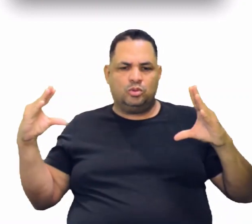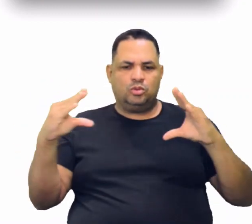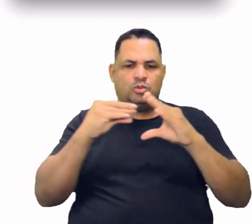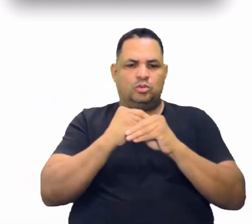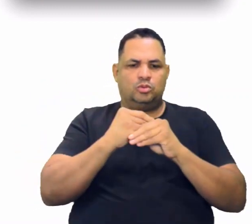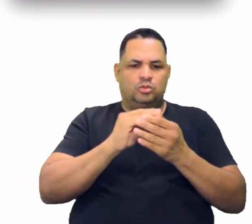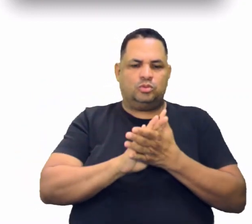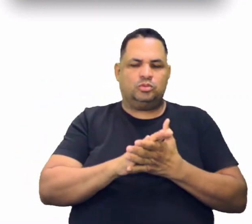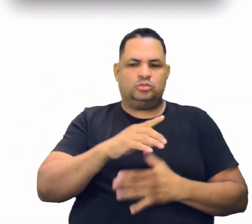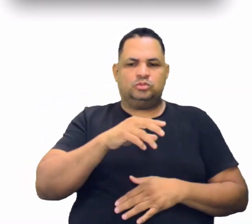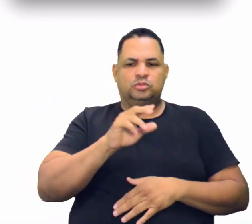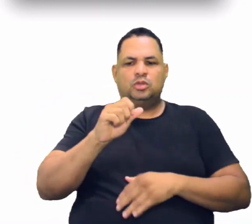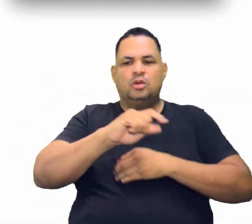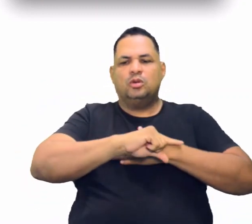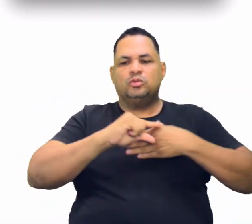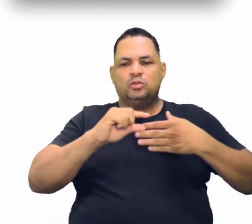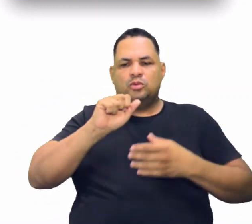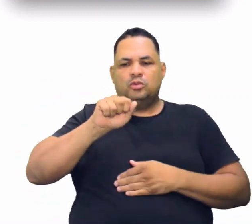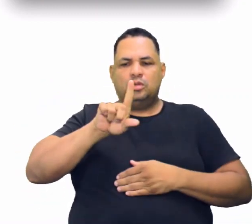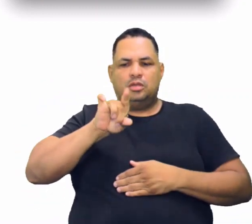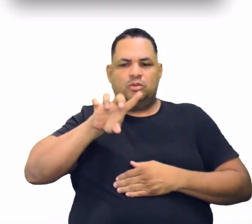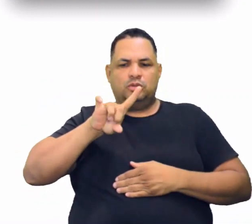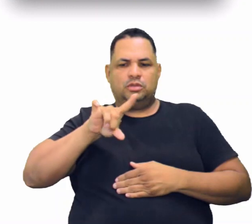de Aloysio Azevedo.